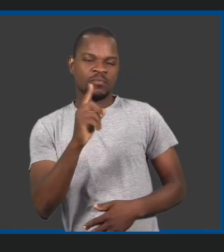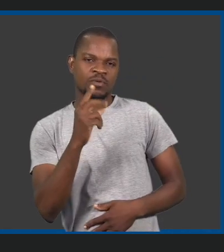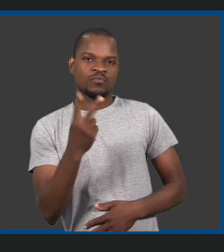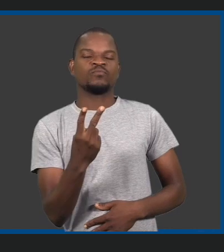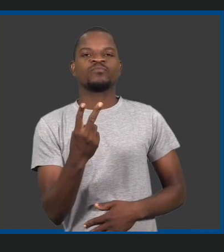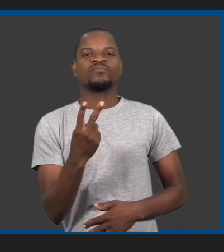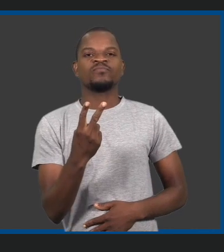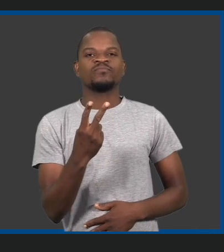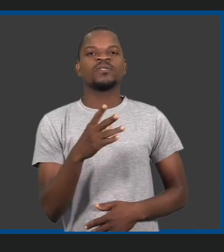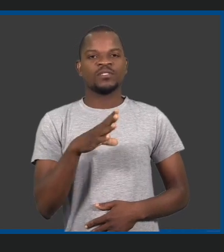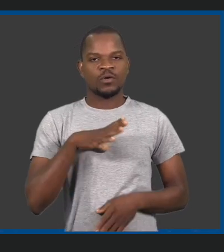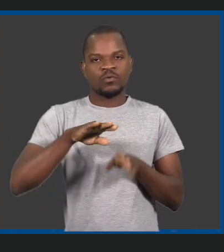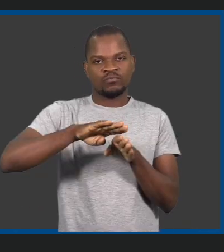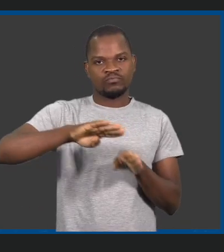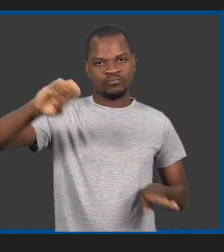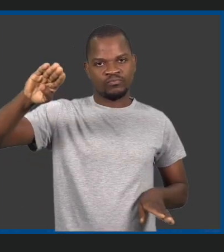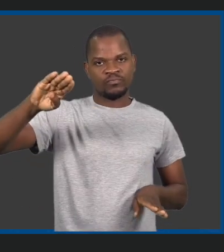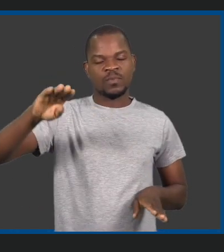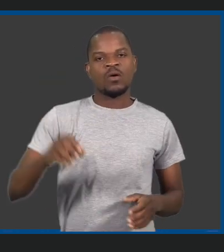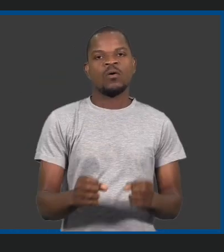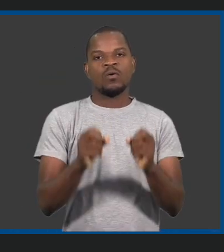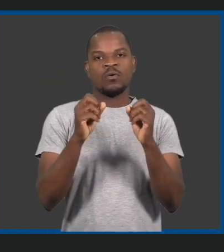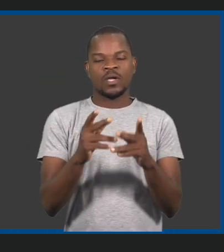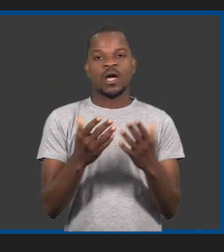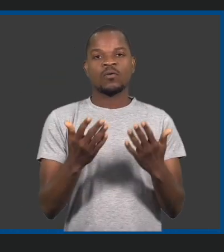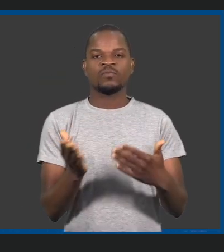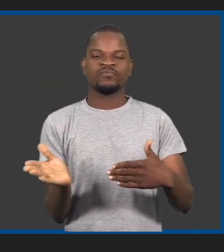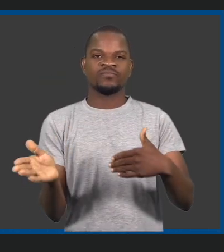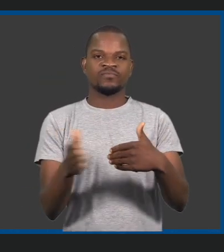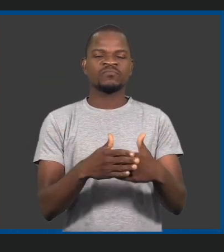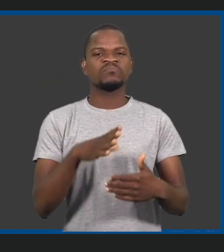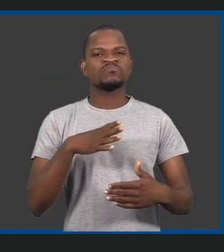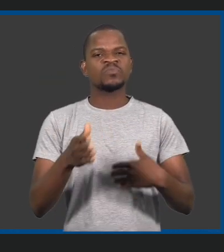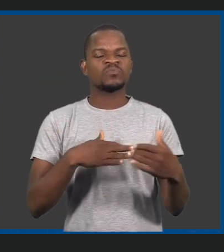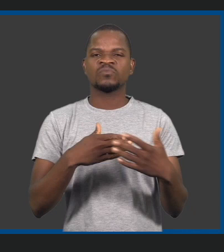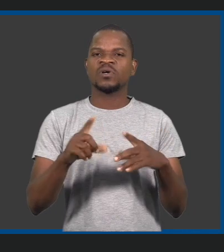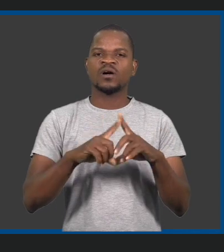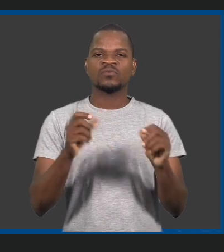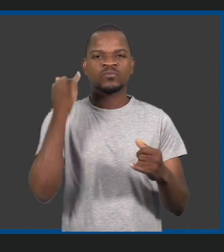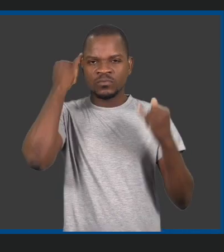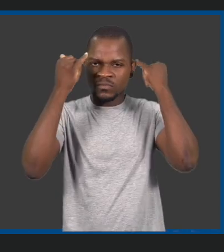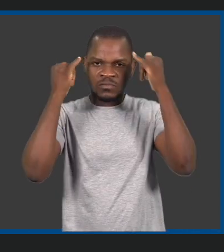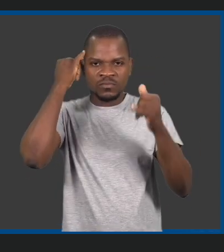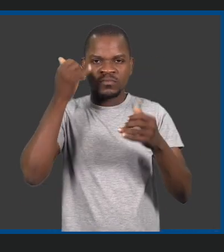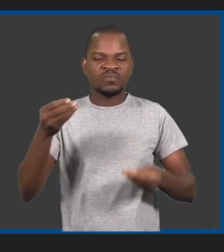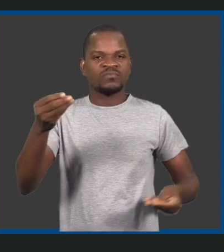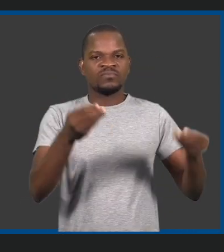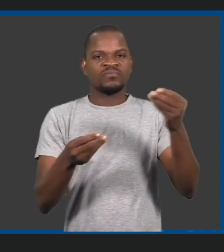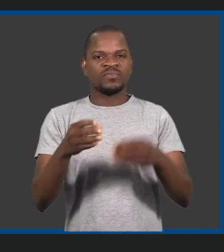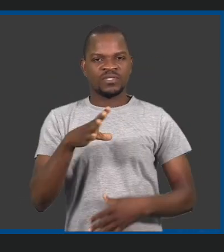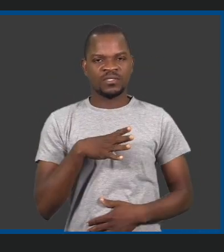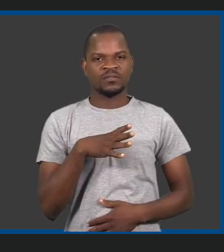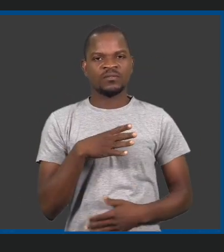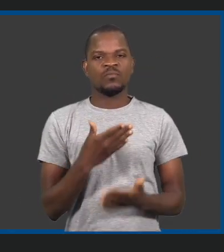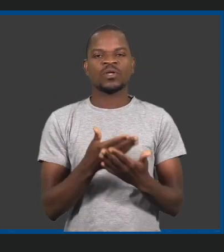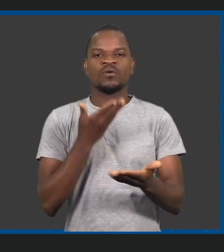Dino, tem alguma coisa que eu queria acrescentar em relação à nossa conversa, nesses dois temas que nós abordamos aqui? O que é